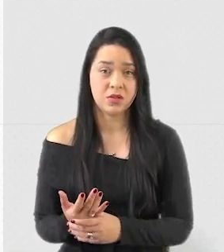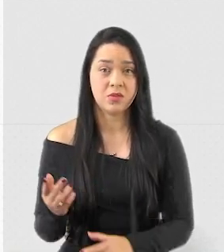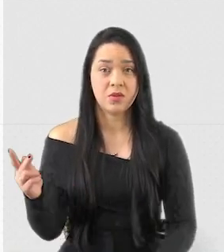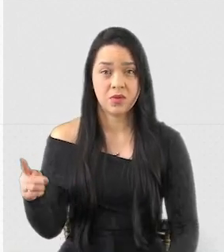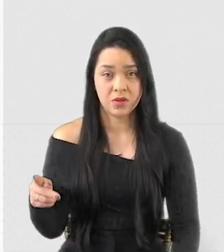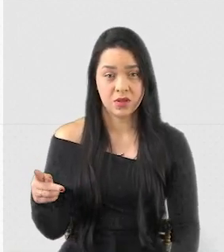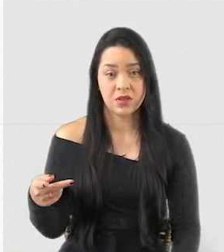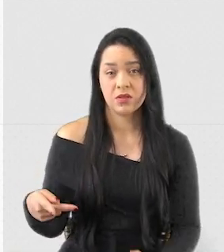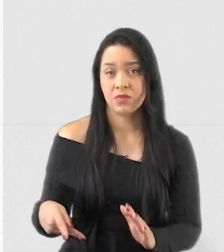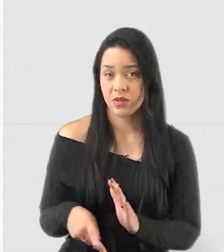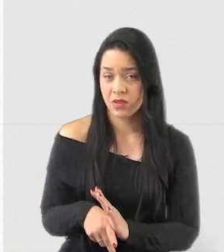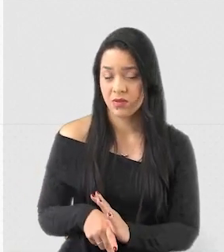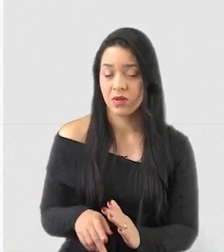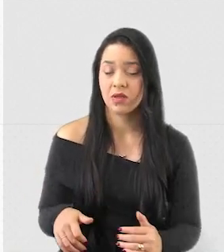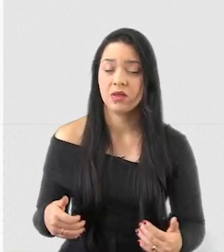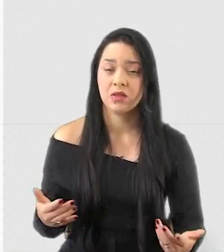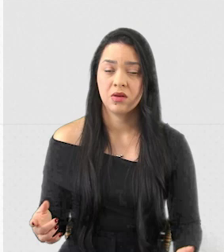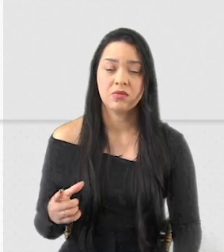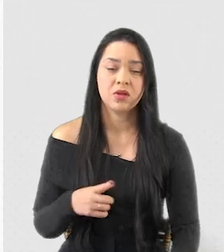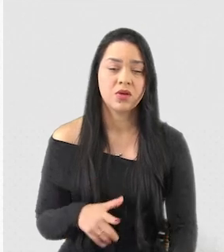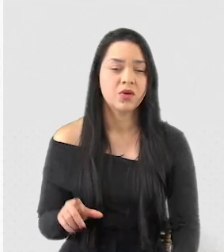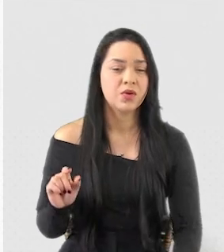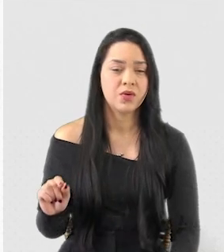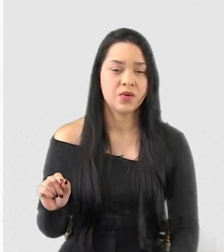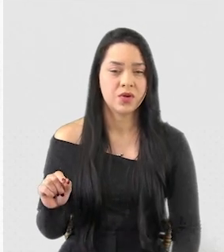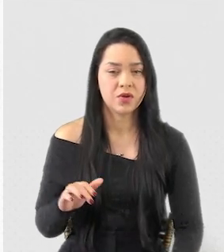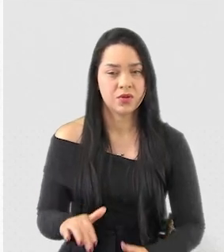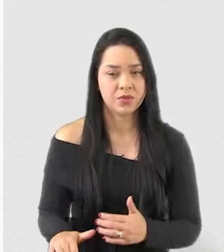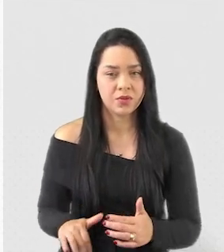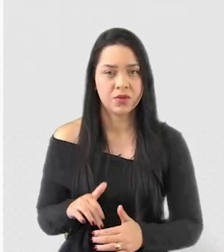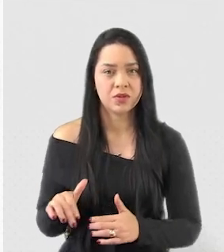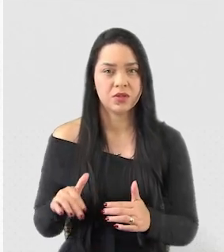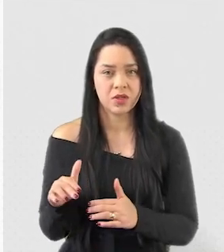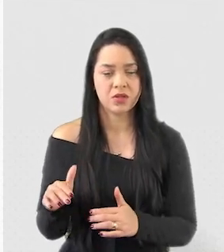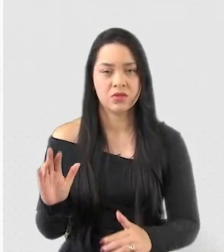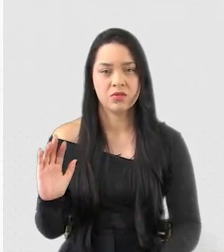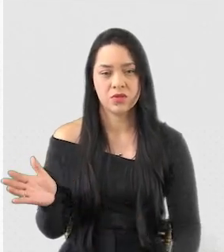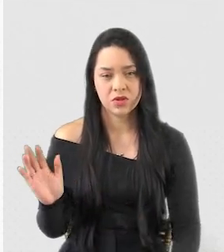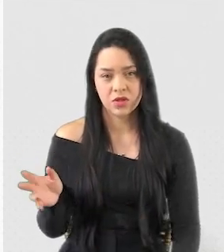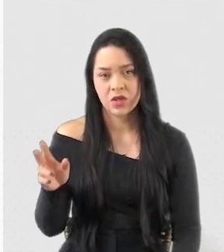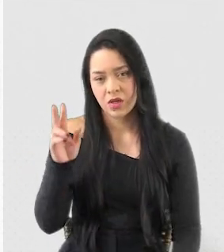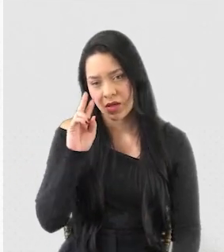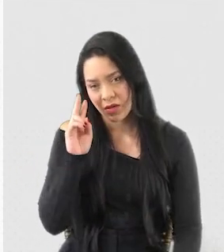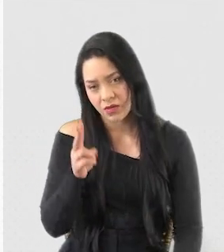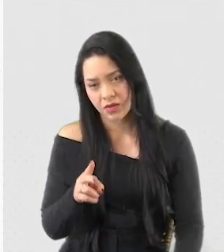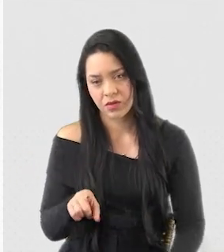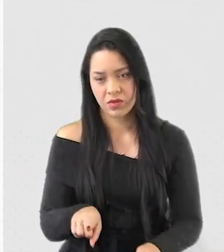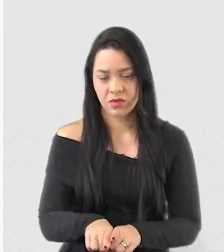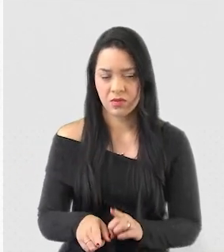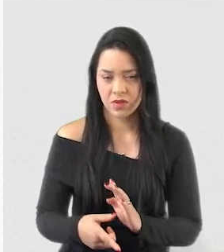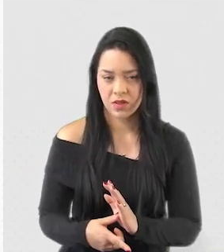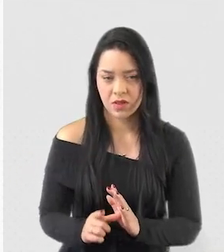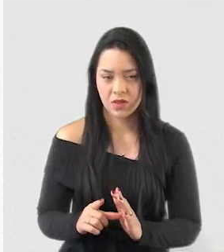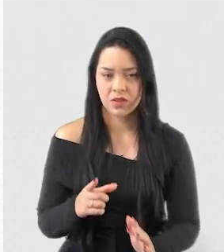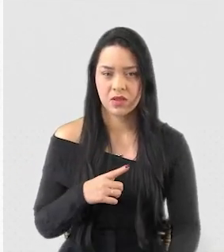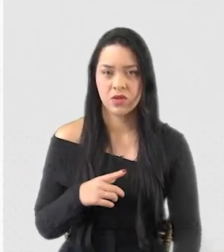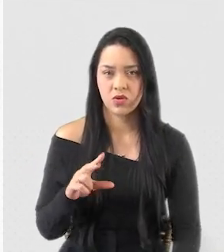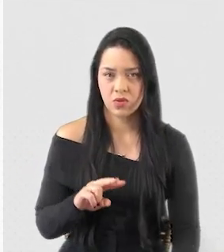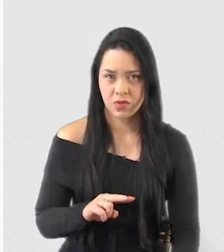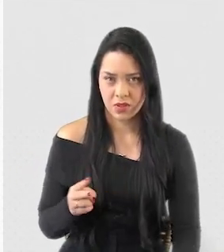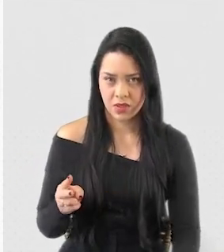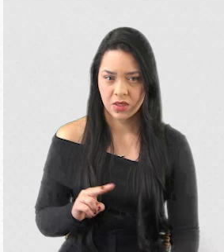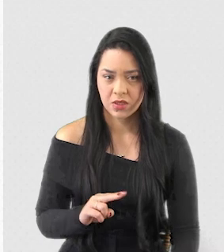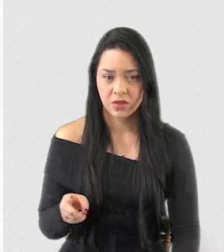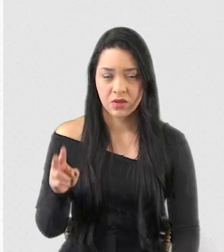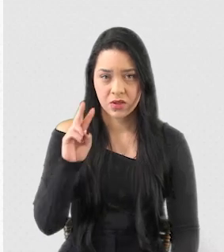proteína específica, tá? Então, a gente tem o processo de transcrição, como a gente já viu, né? Antes dele, a gente tem um processo de duplicação, né?